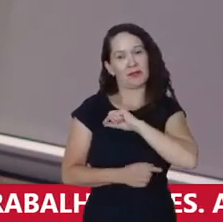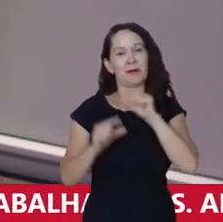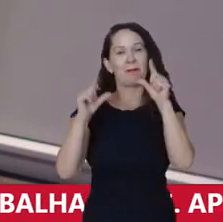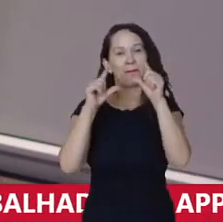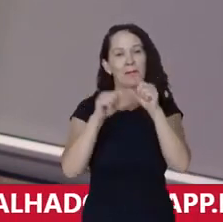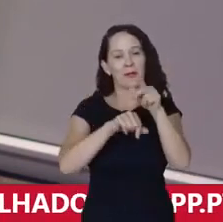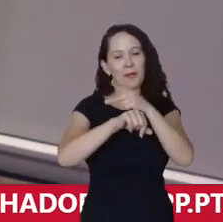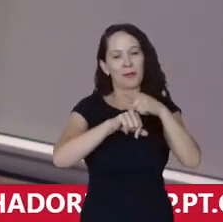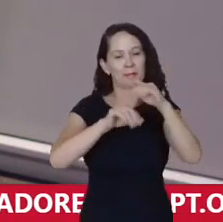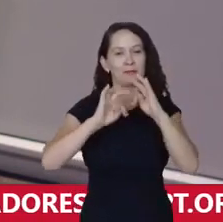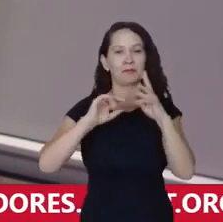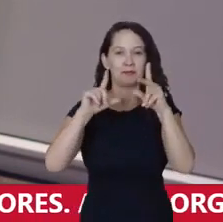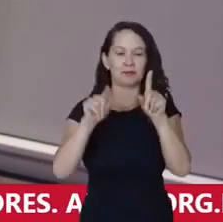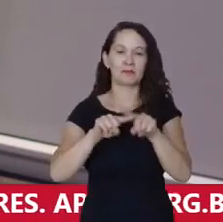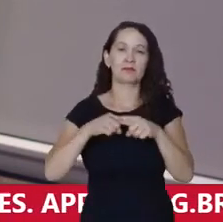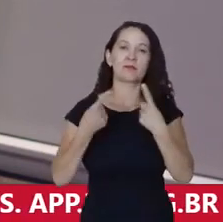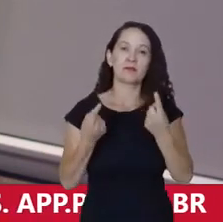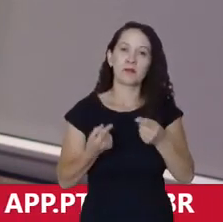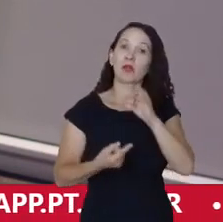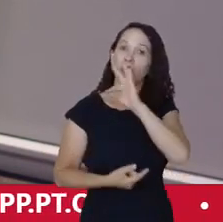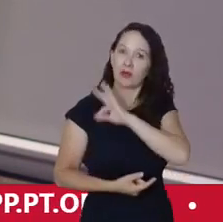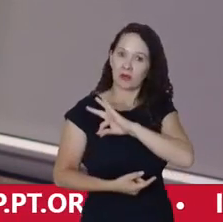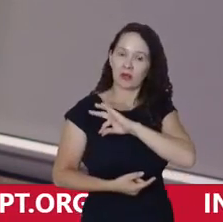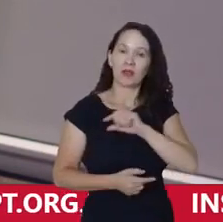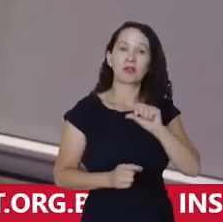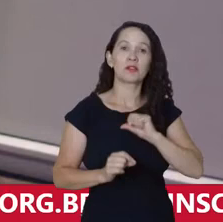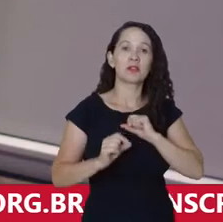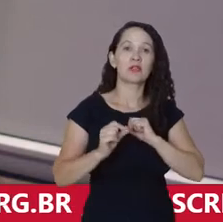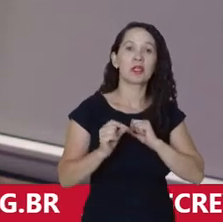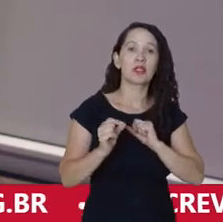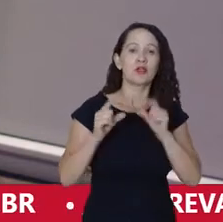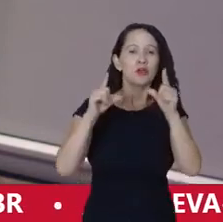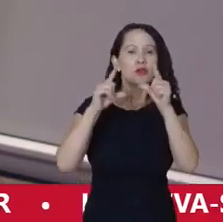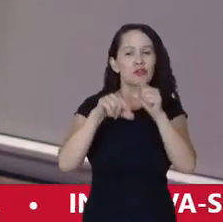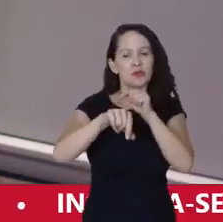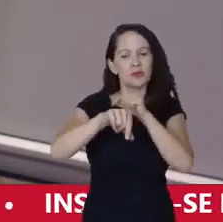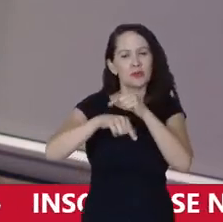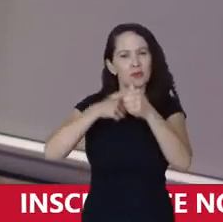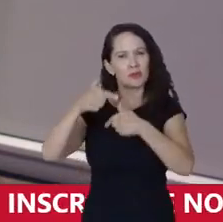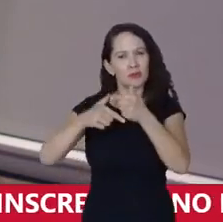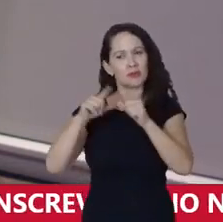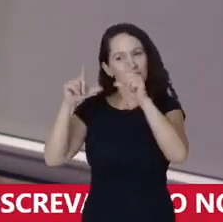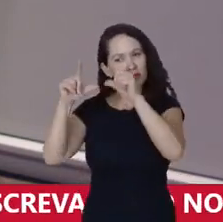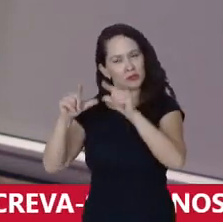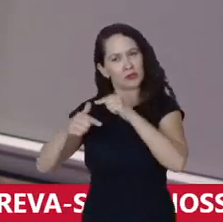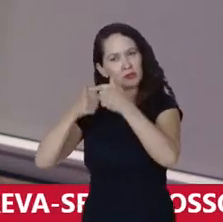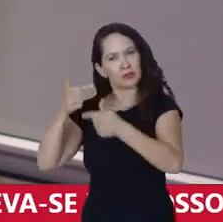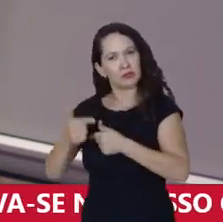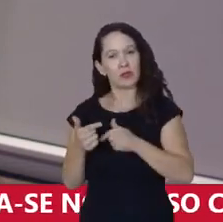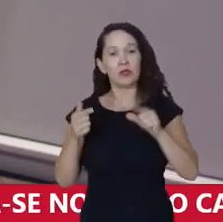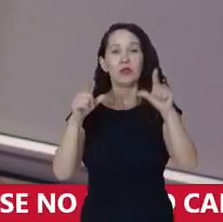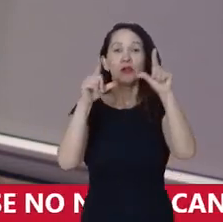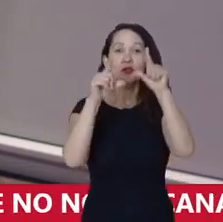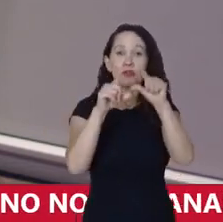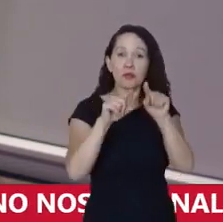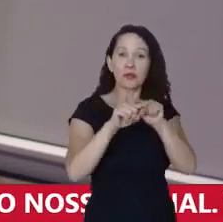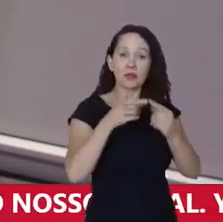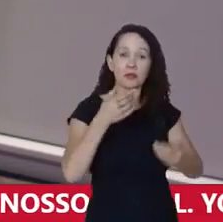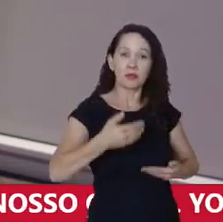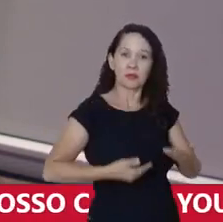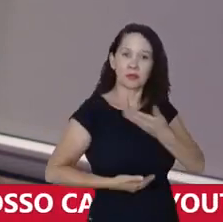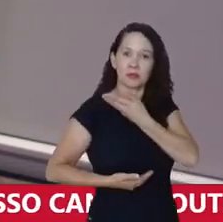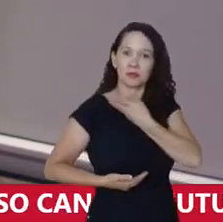país afora, mas além do salário, há o corte da jornada. E quando você corta a jornada, você corta a prestação do serviço